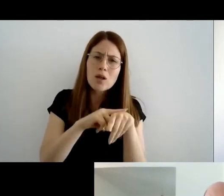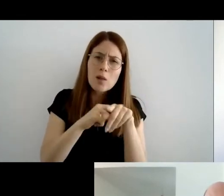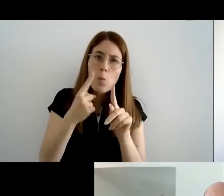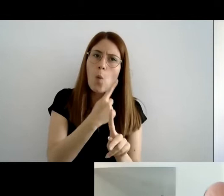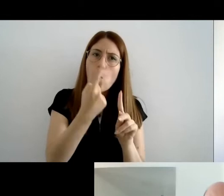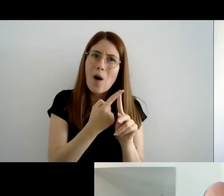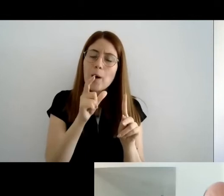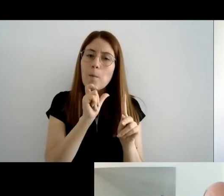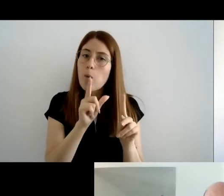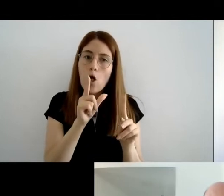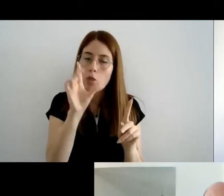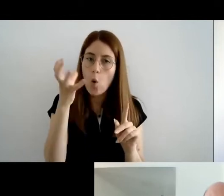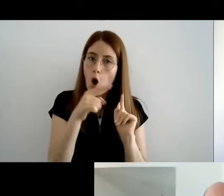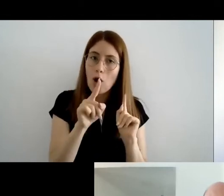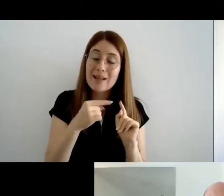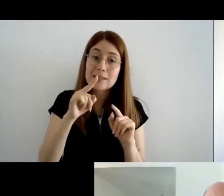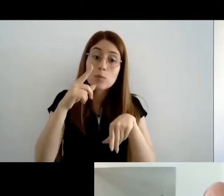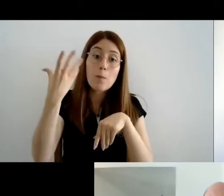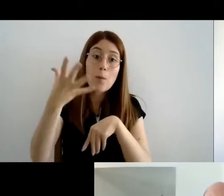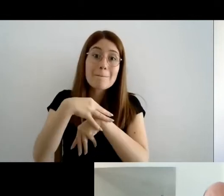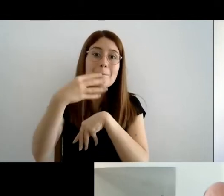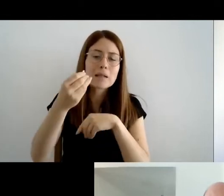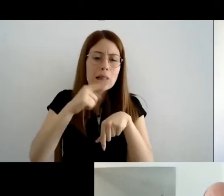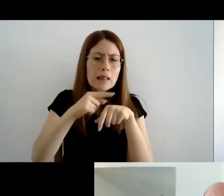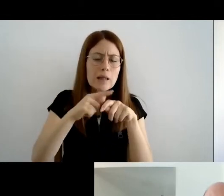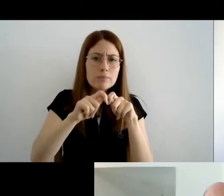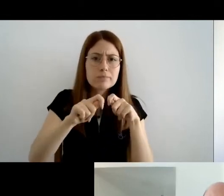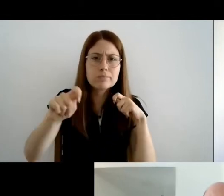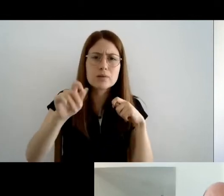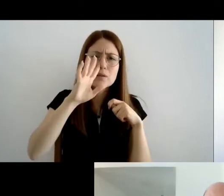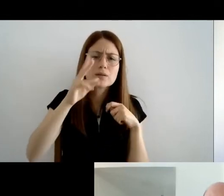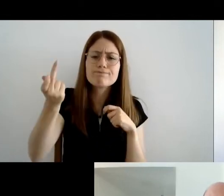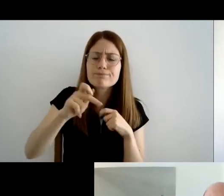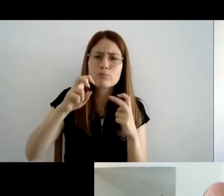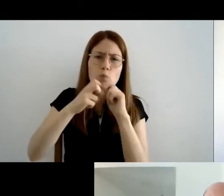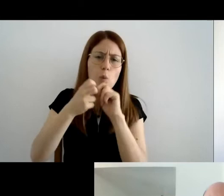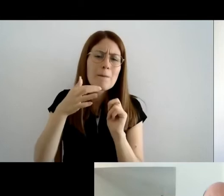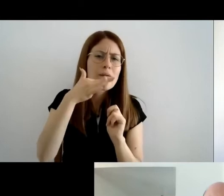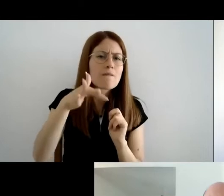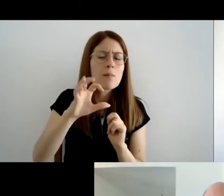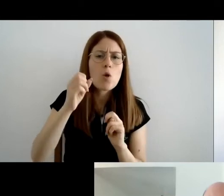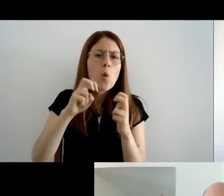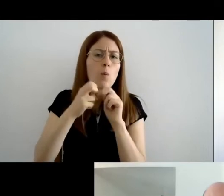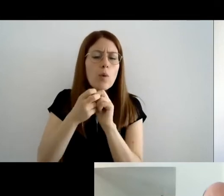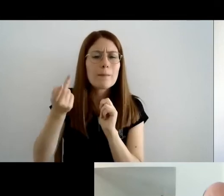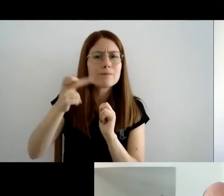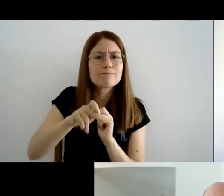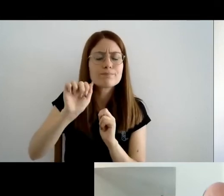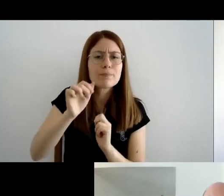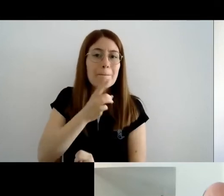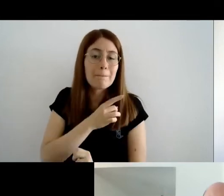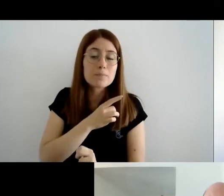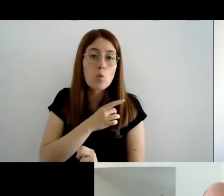mas a longo prazo, quando as pessoas passam por problemas familiares ou pessoais, e se elas